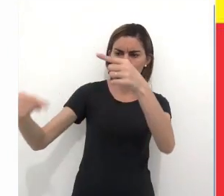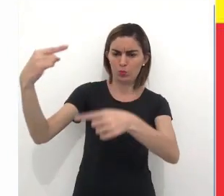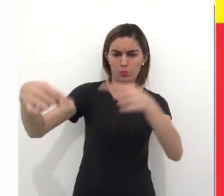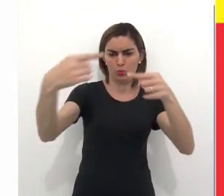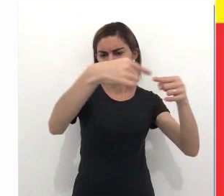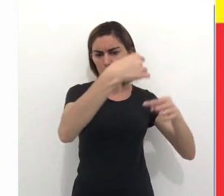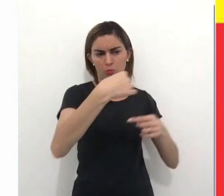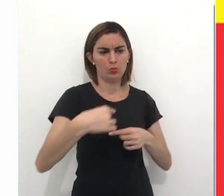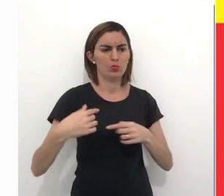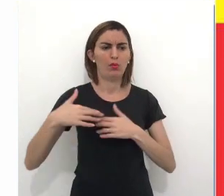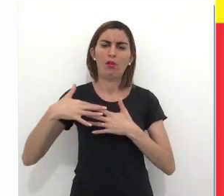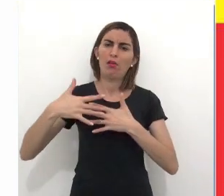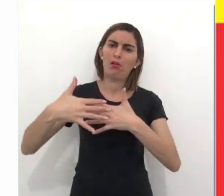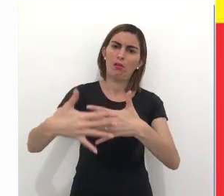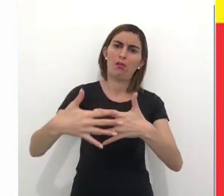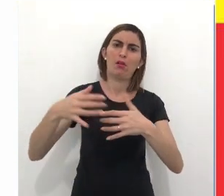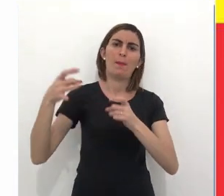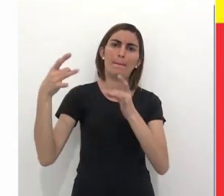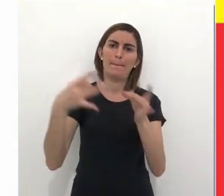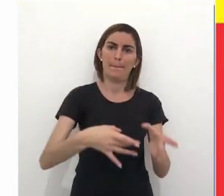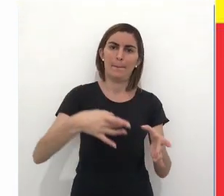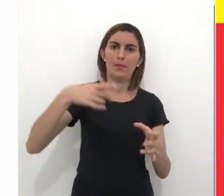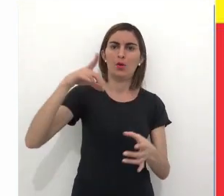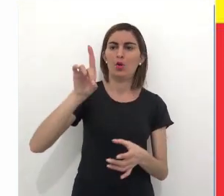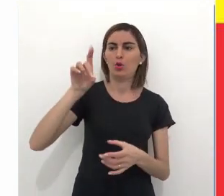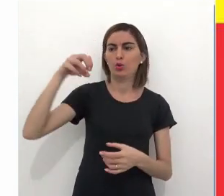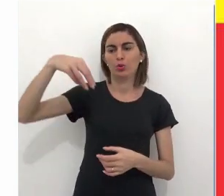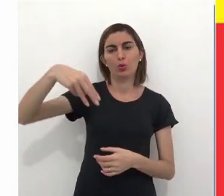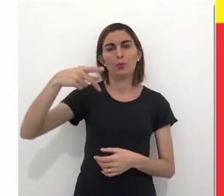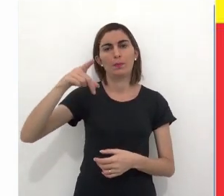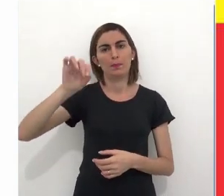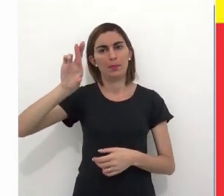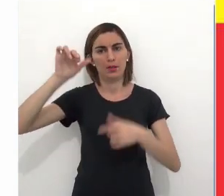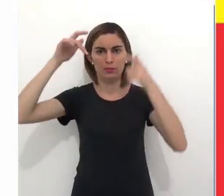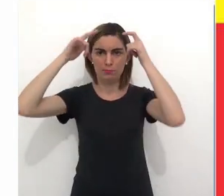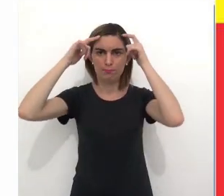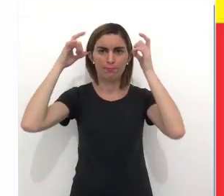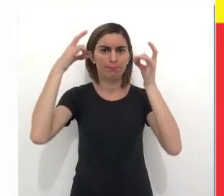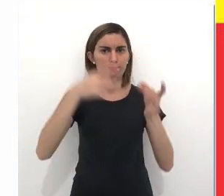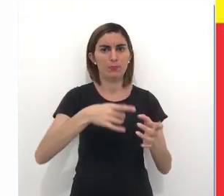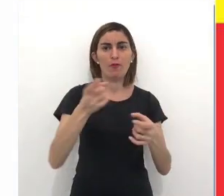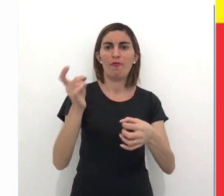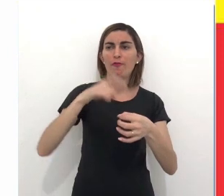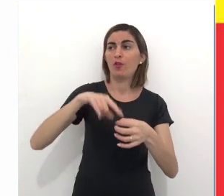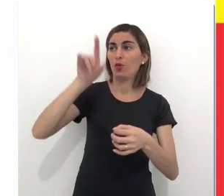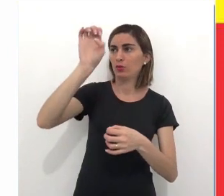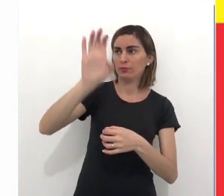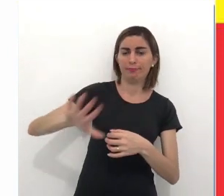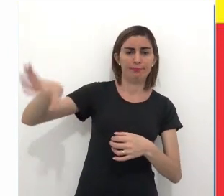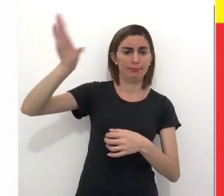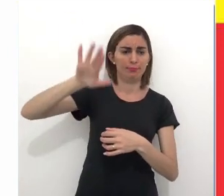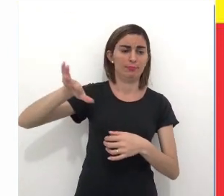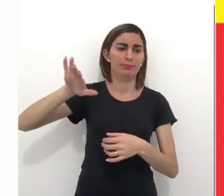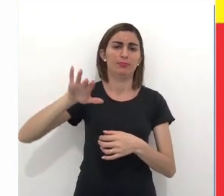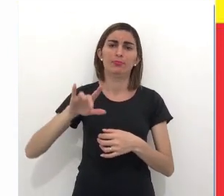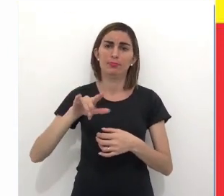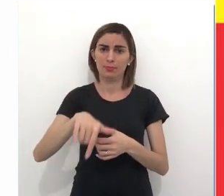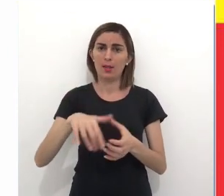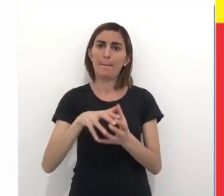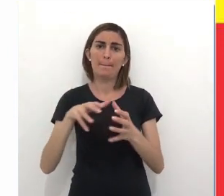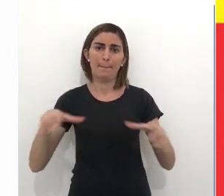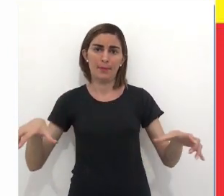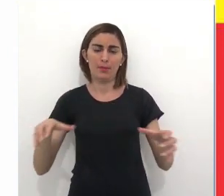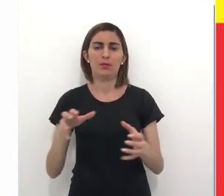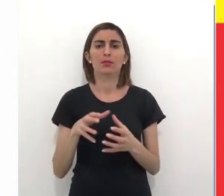né? Que se seguiram após a abdicação de Dom Pedro e o seu retorno para a Europa. O movimento de Pernambuco é